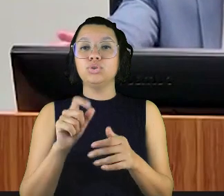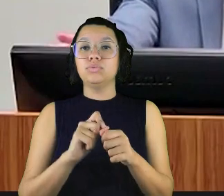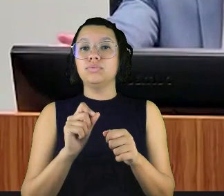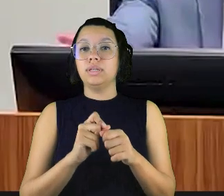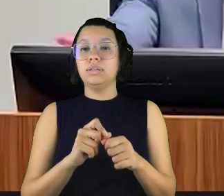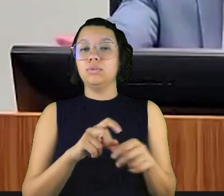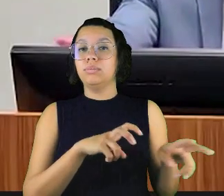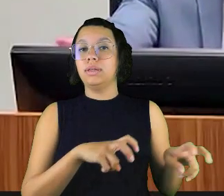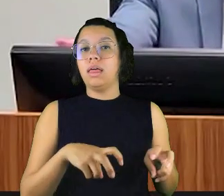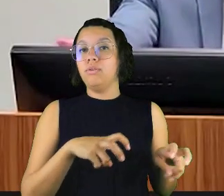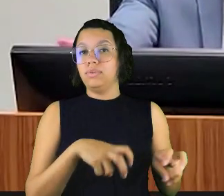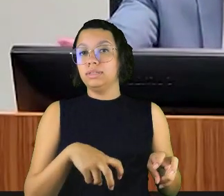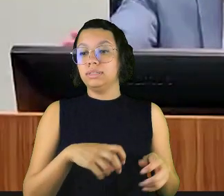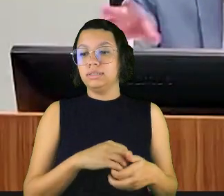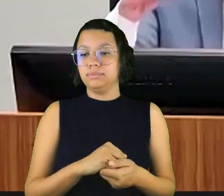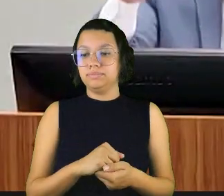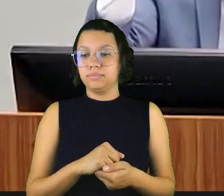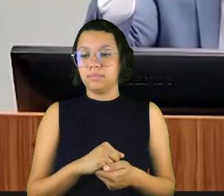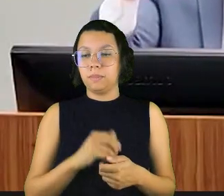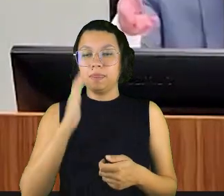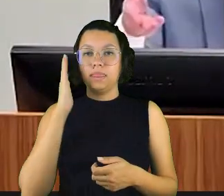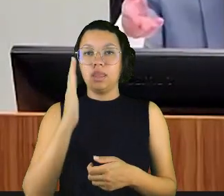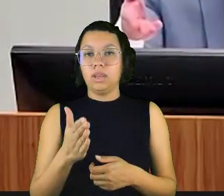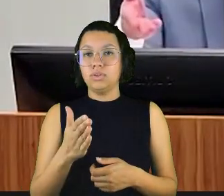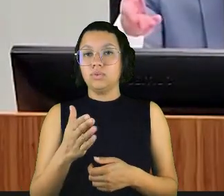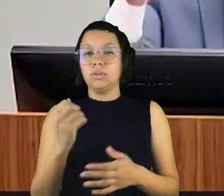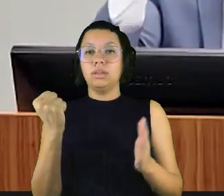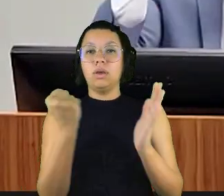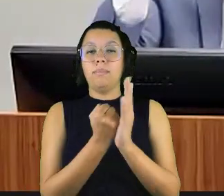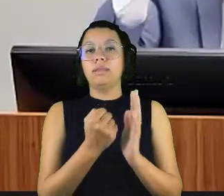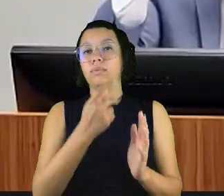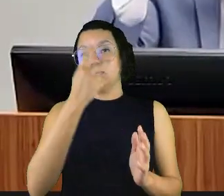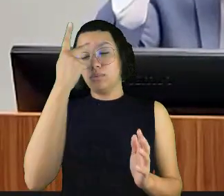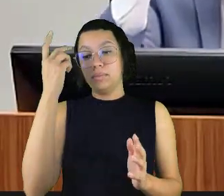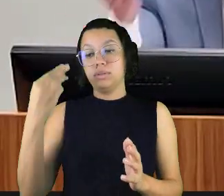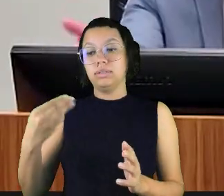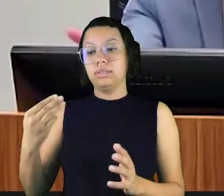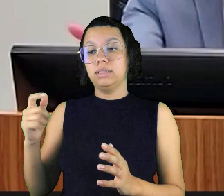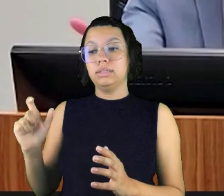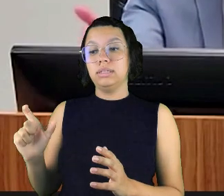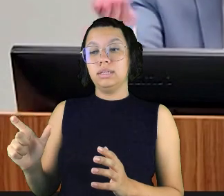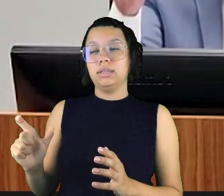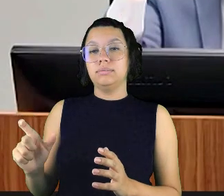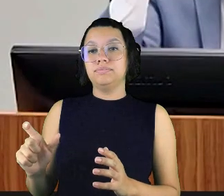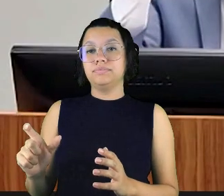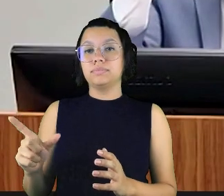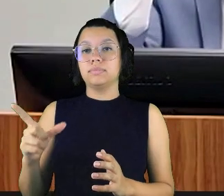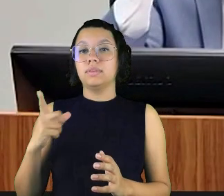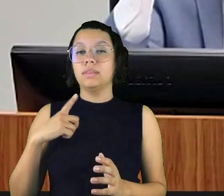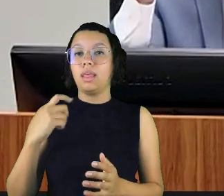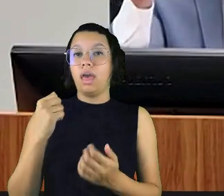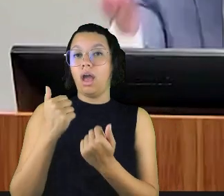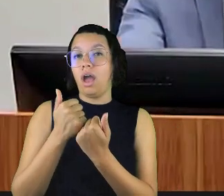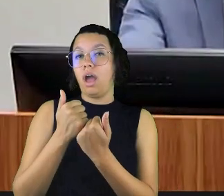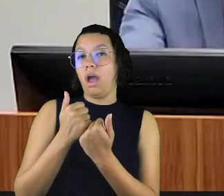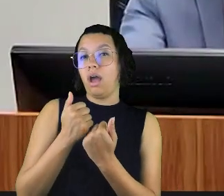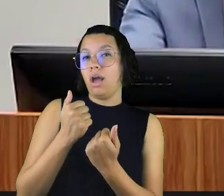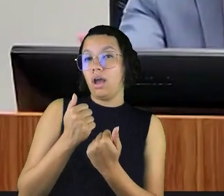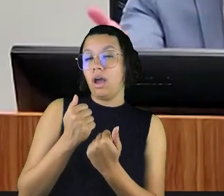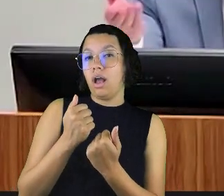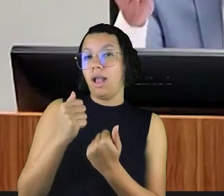direcionado ao patrimônio de uma terceira pessoa, está escorado em fatos claros,